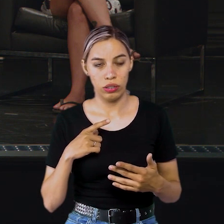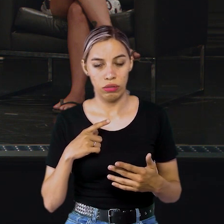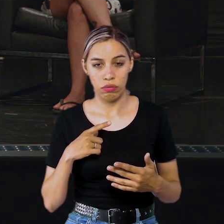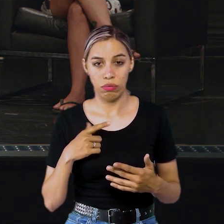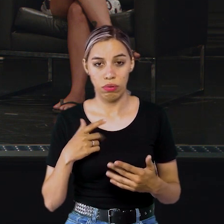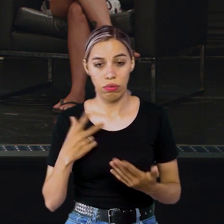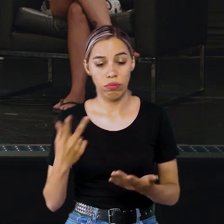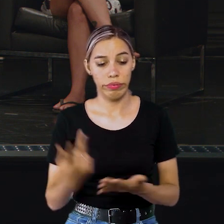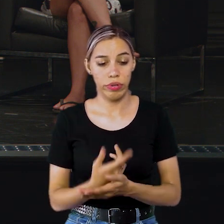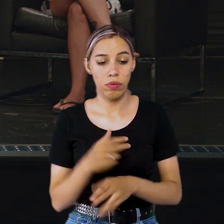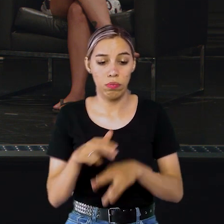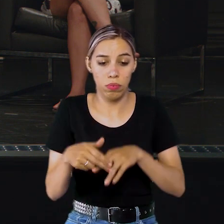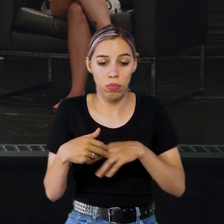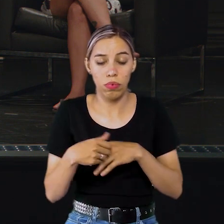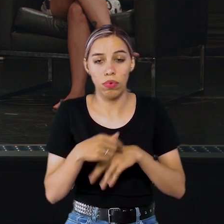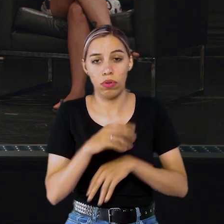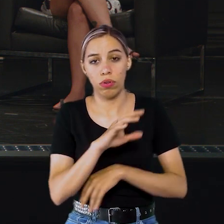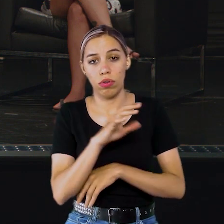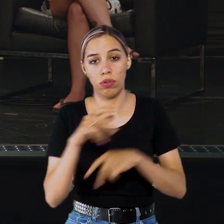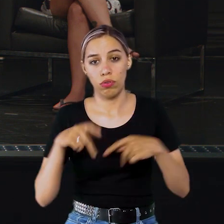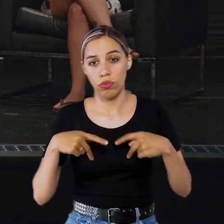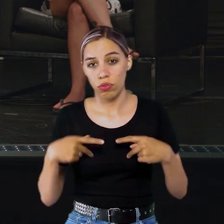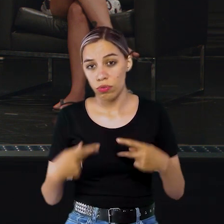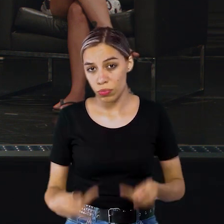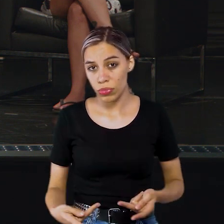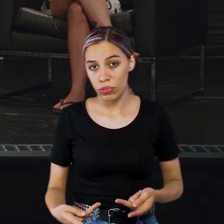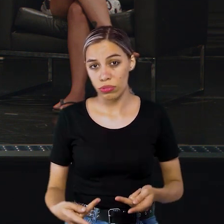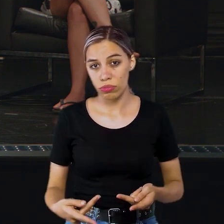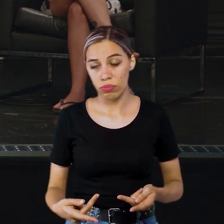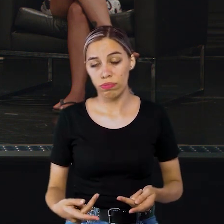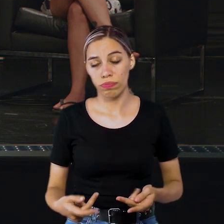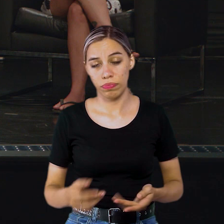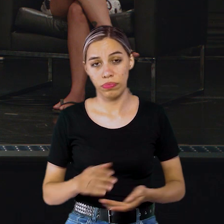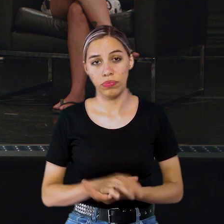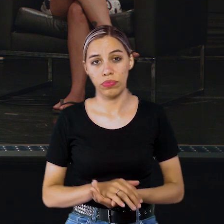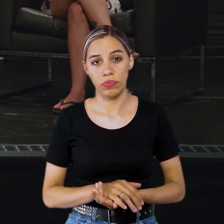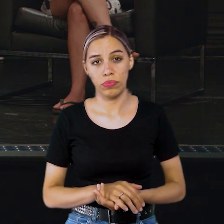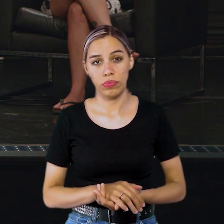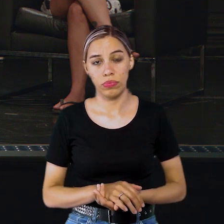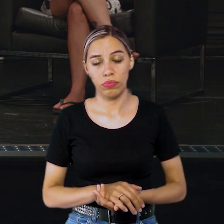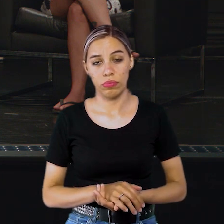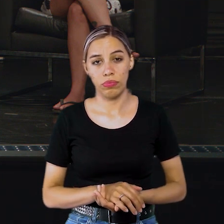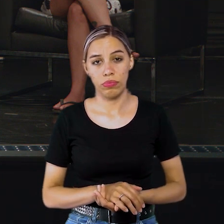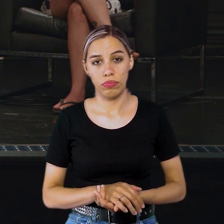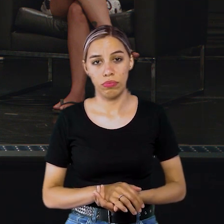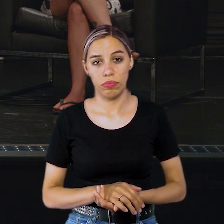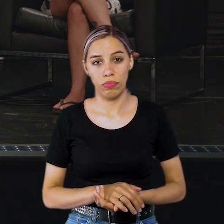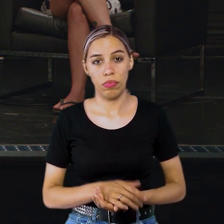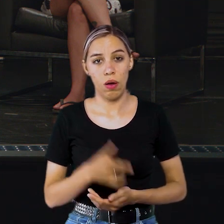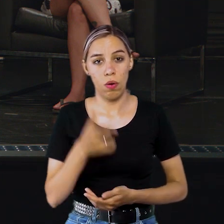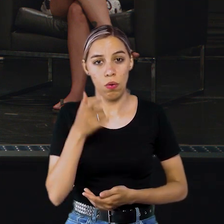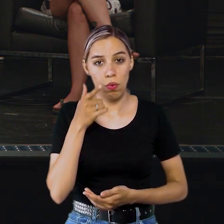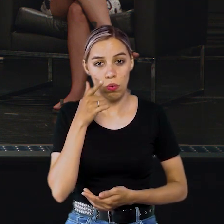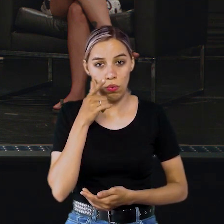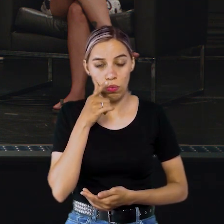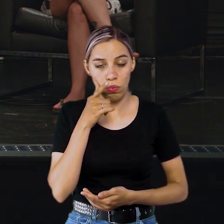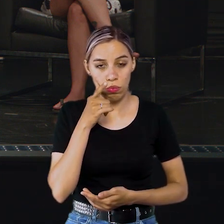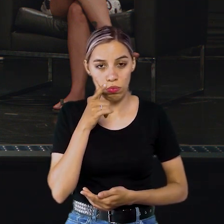dos homens, né? Desse desequilíbrio que está acontecendo. Para a gente chegar nesse